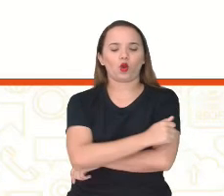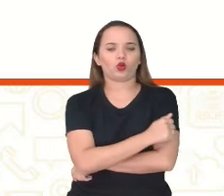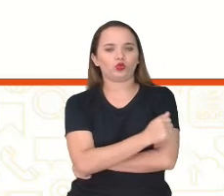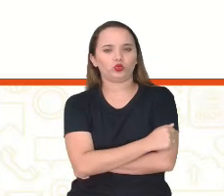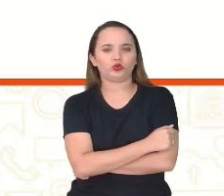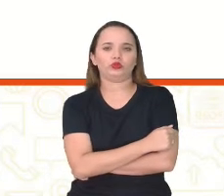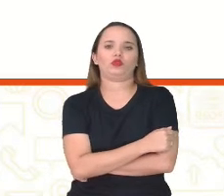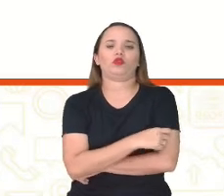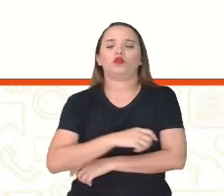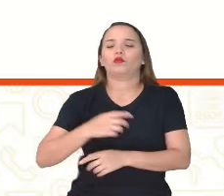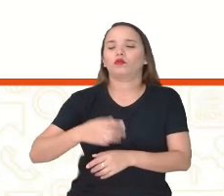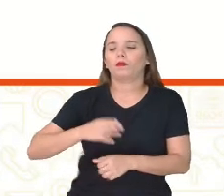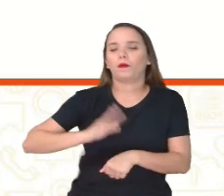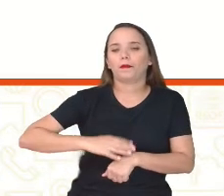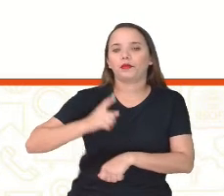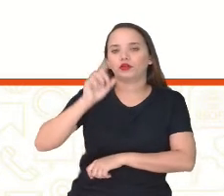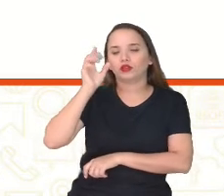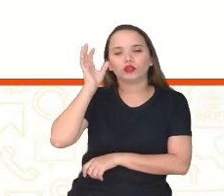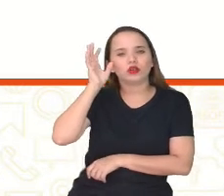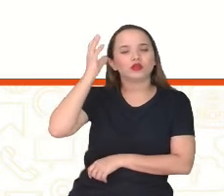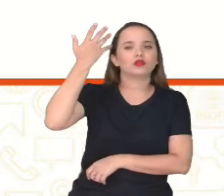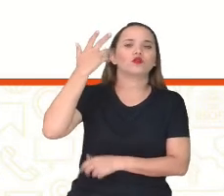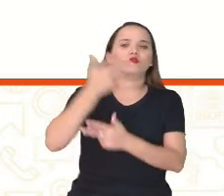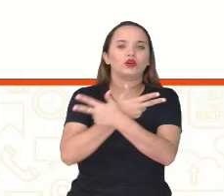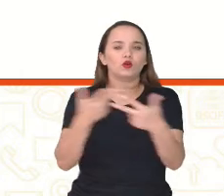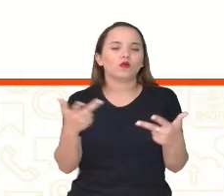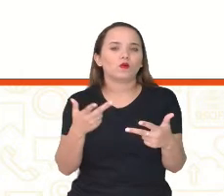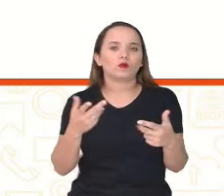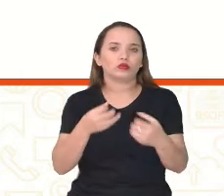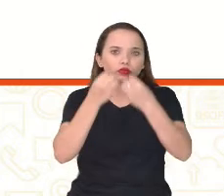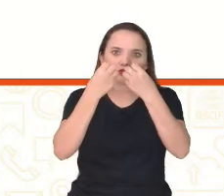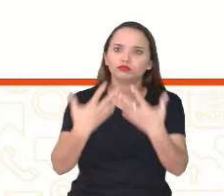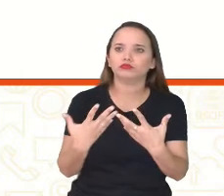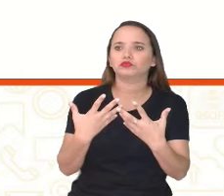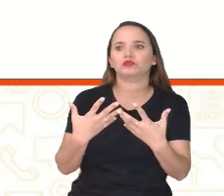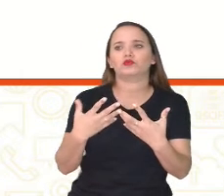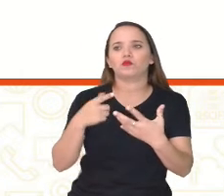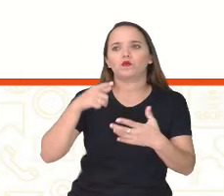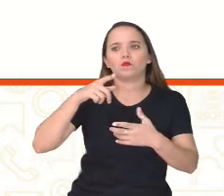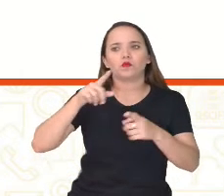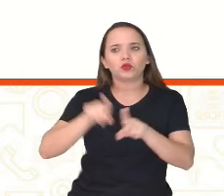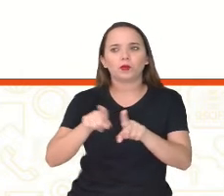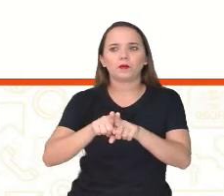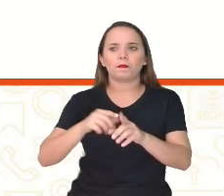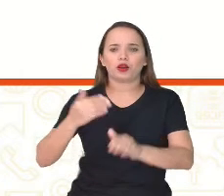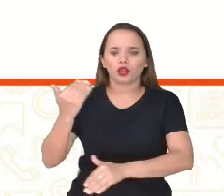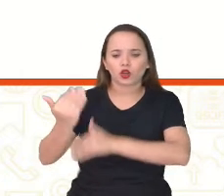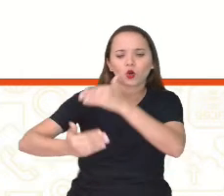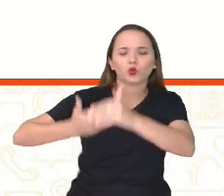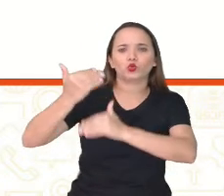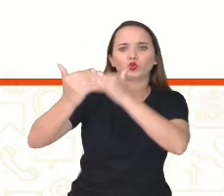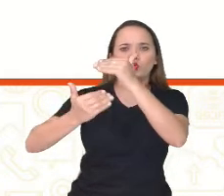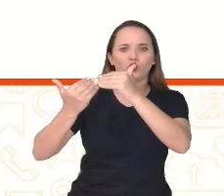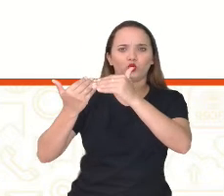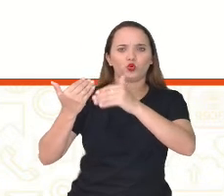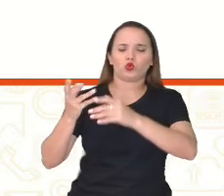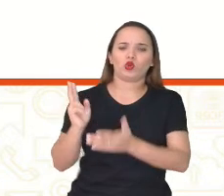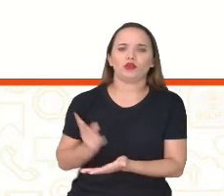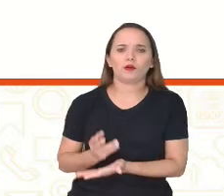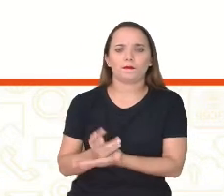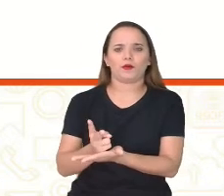tomar decisões suficientes e satisfatórias para que se possa avançar no seu processo